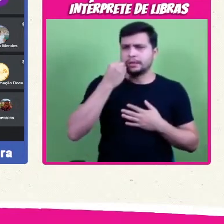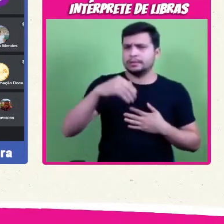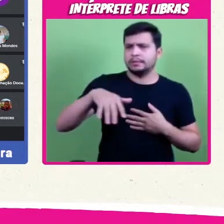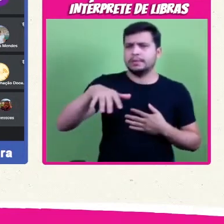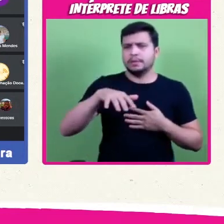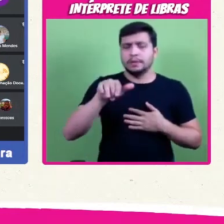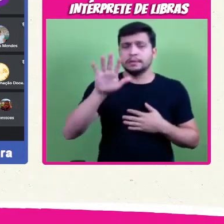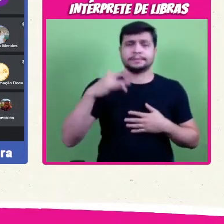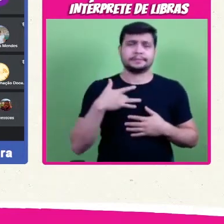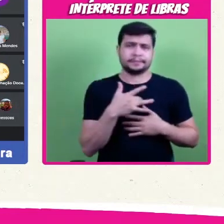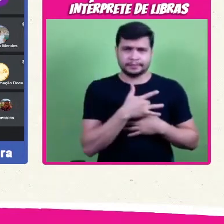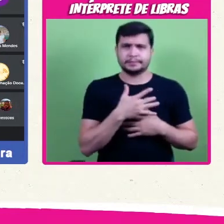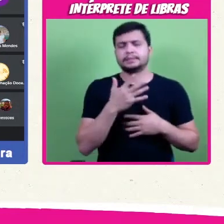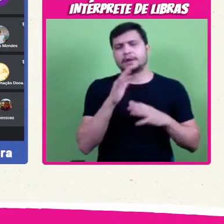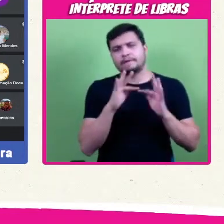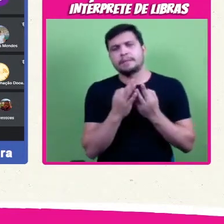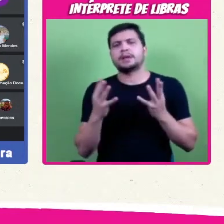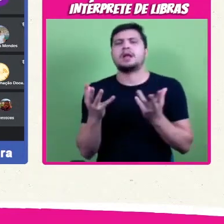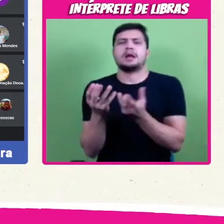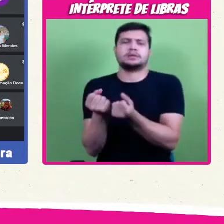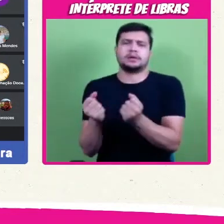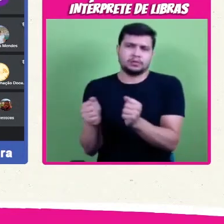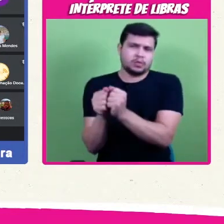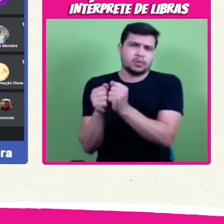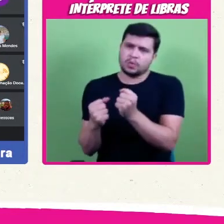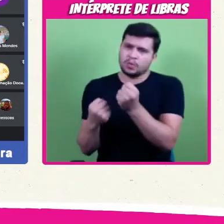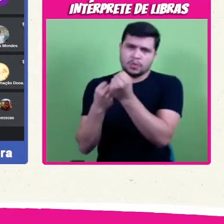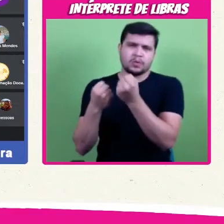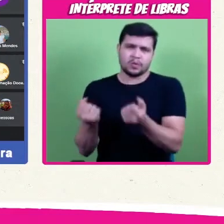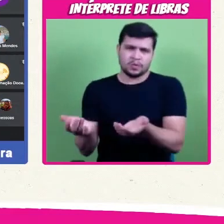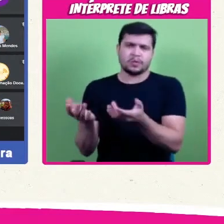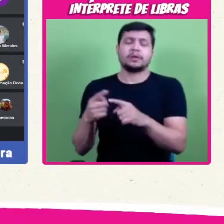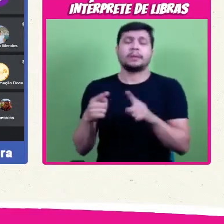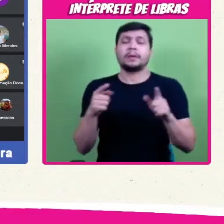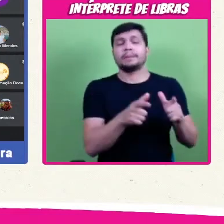pais que acolheram. Mas a grande maioria a gente sabe que não é assim, né?